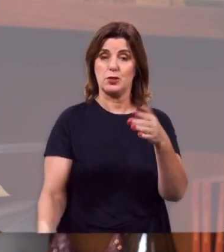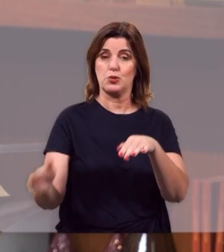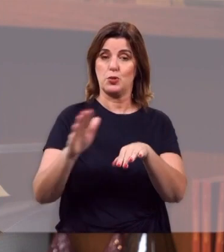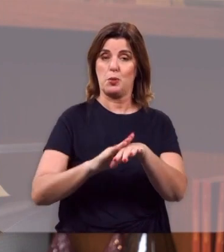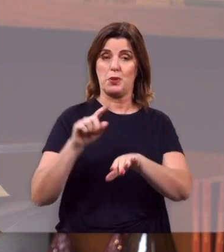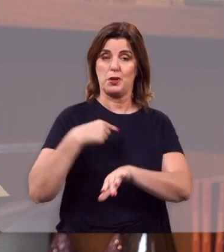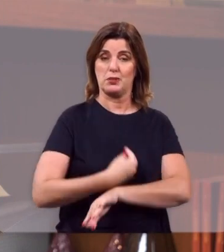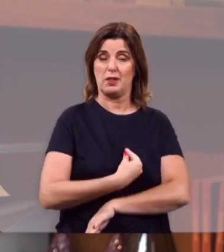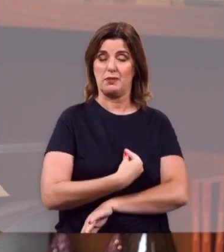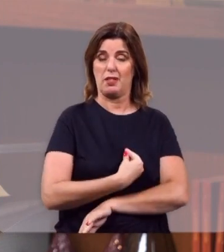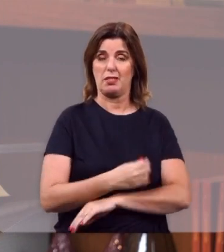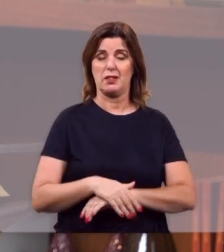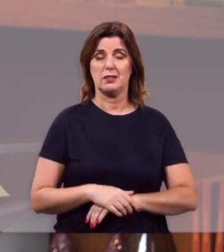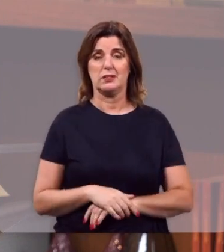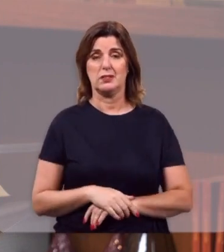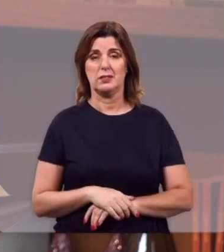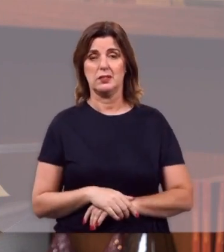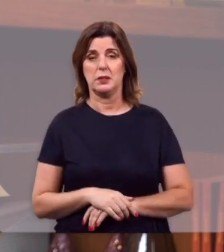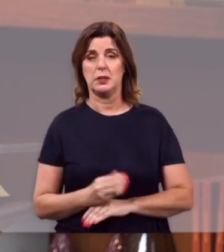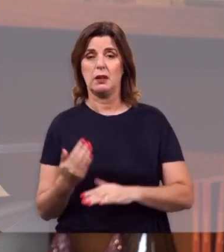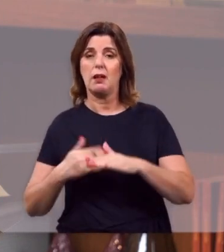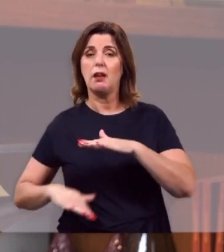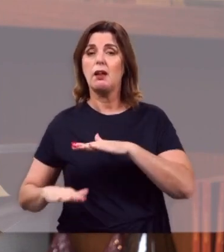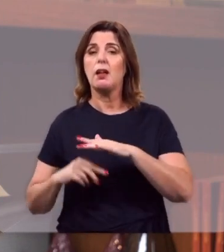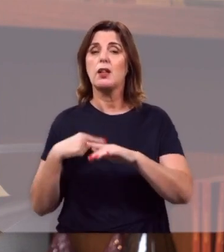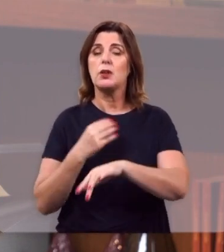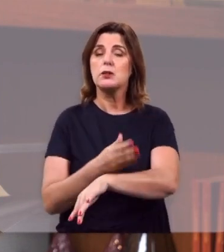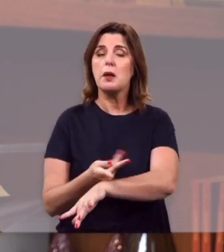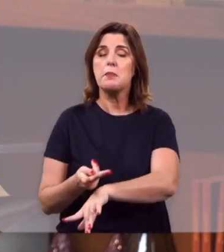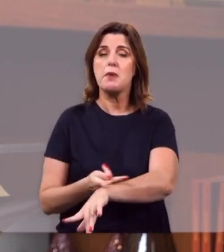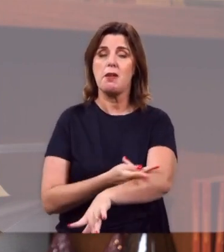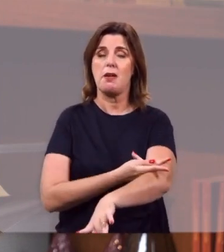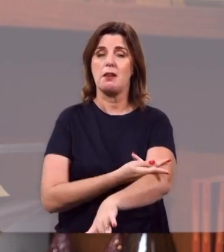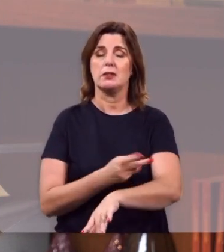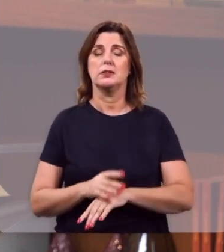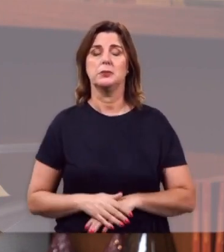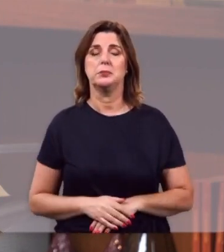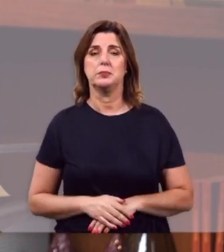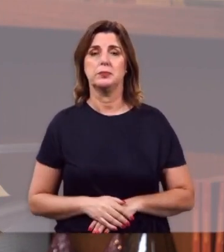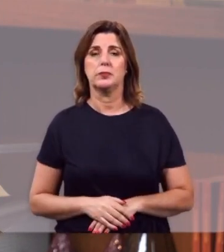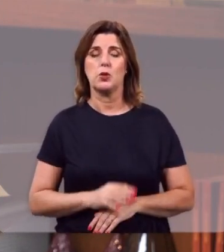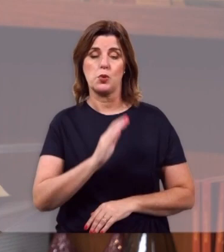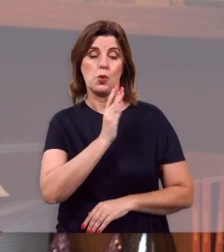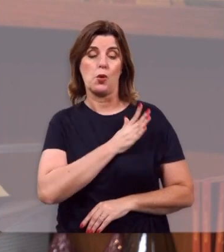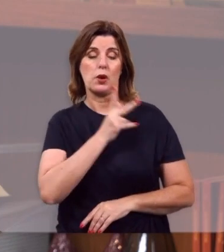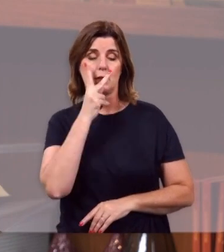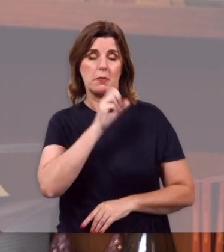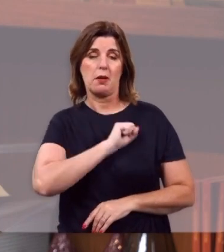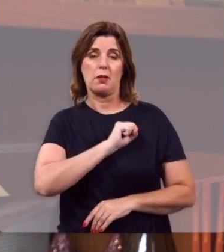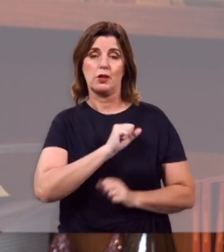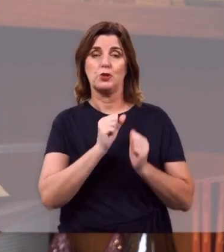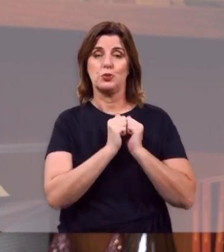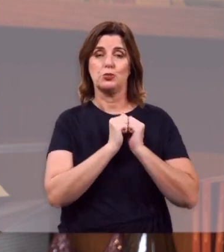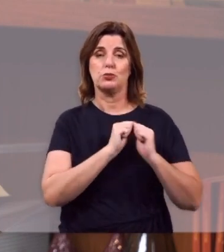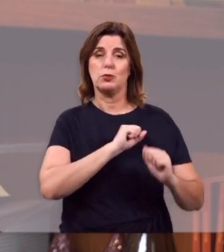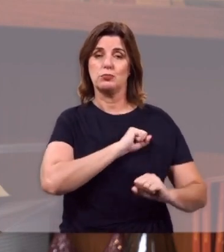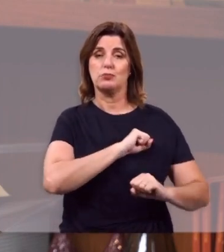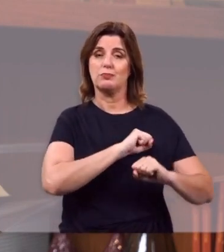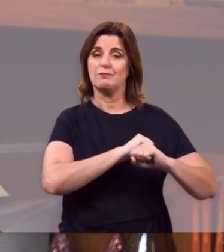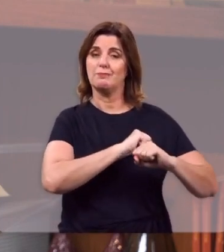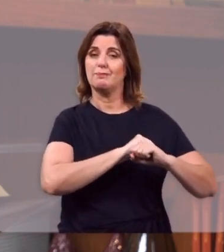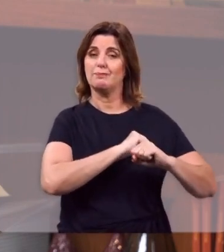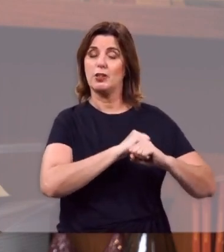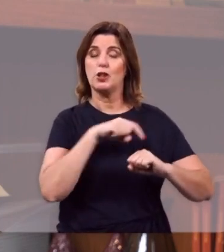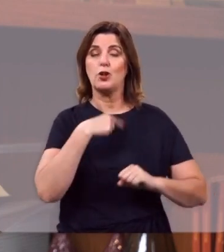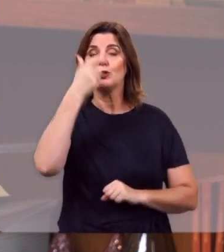veias, ele mora debaixo da nossa pele. O coração dele bate em nosso peito. Nós